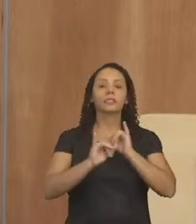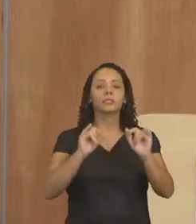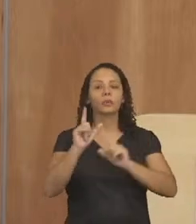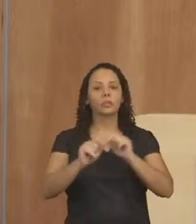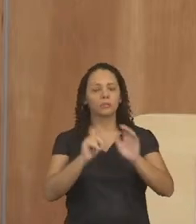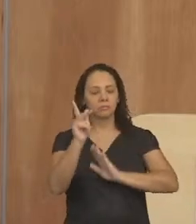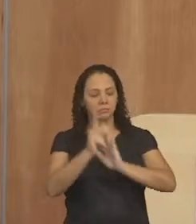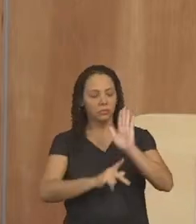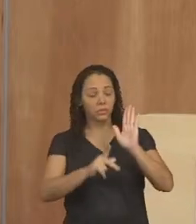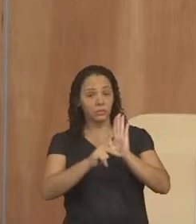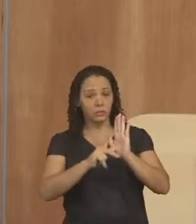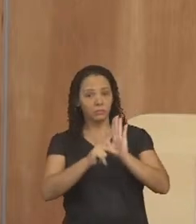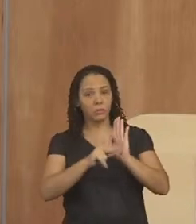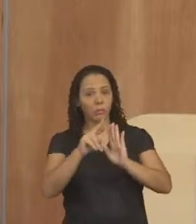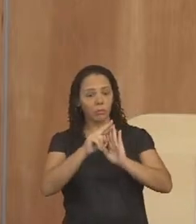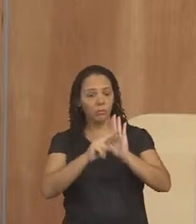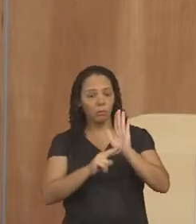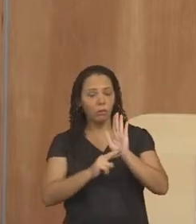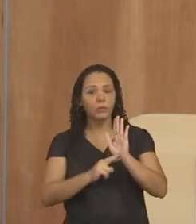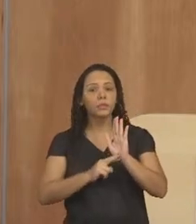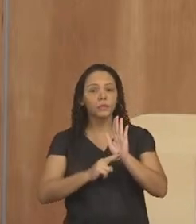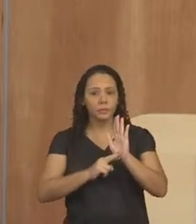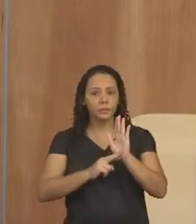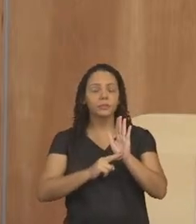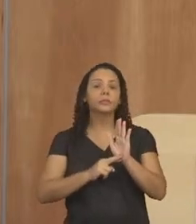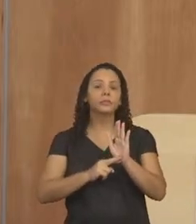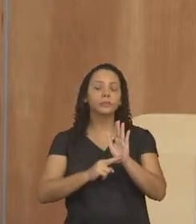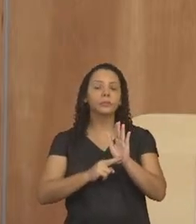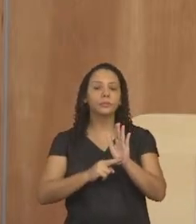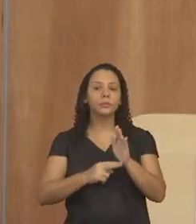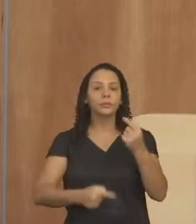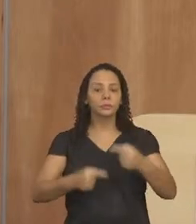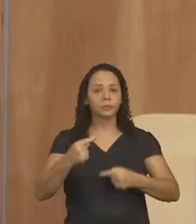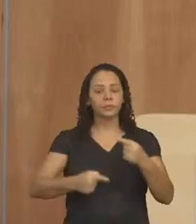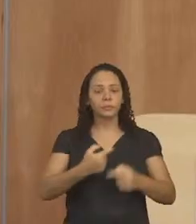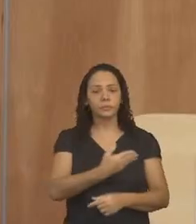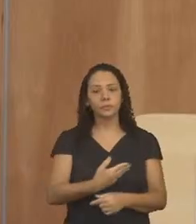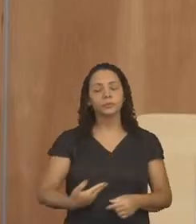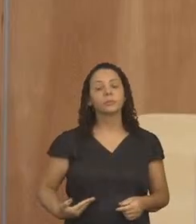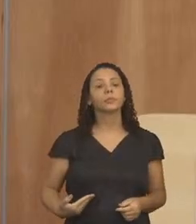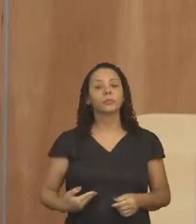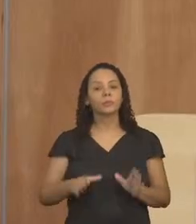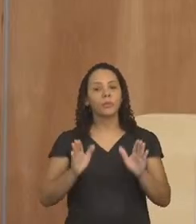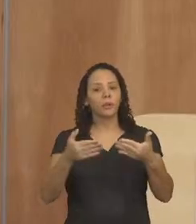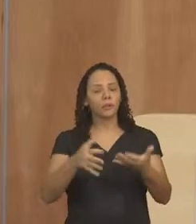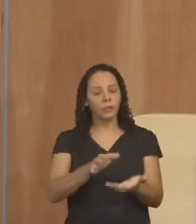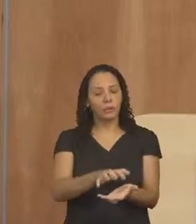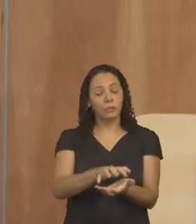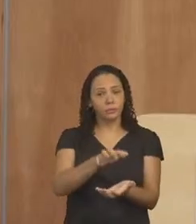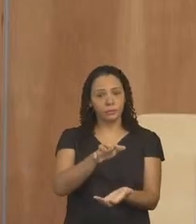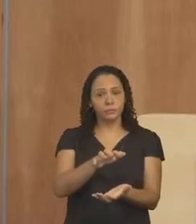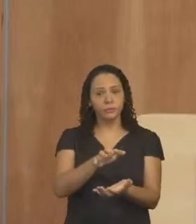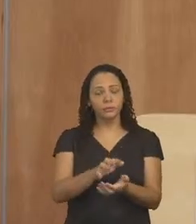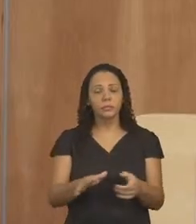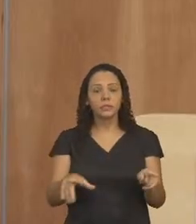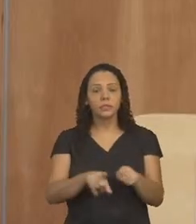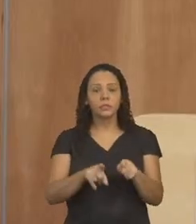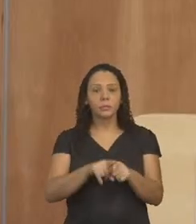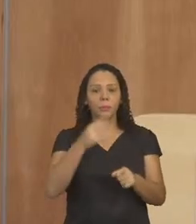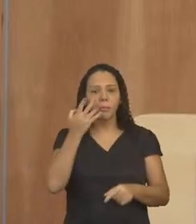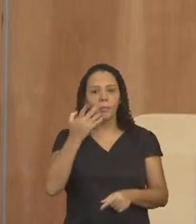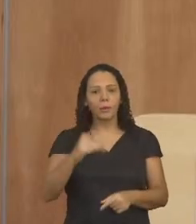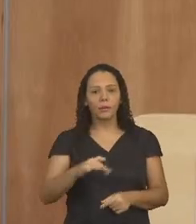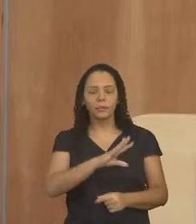que regulamenta o fundo destinado às políticas públicas relacionadas aos idosos e também às